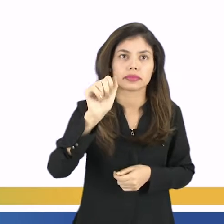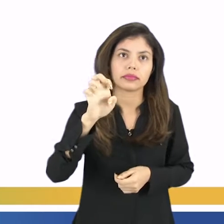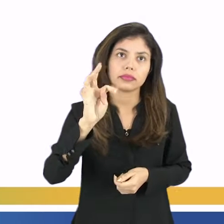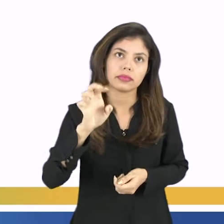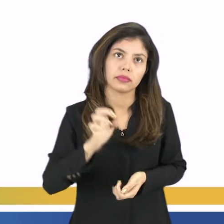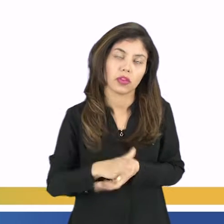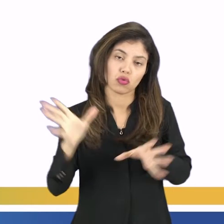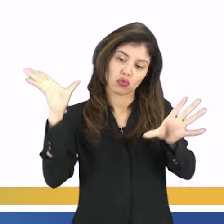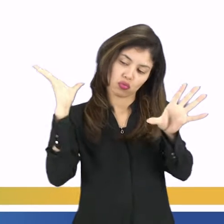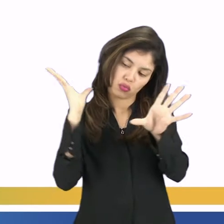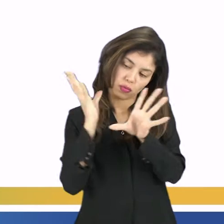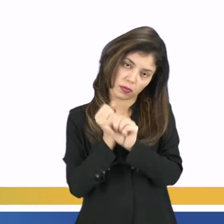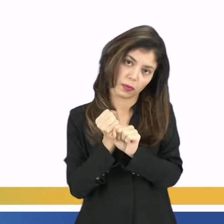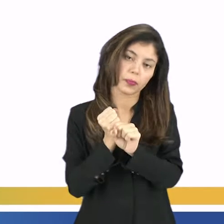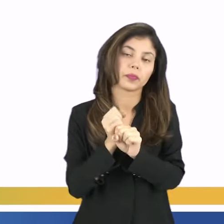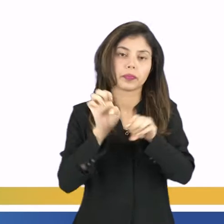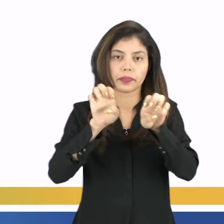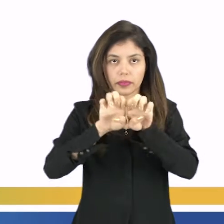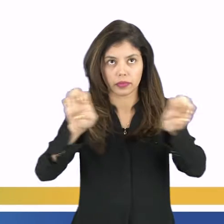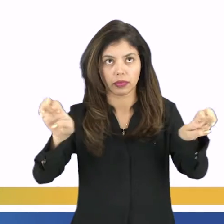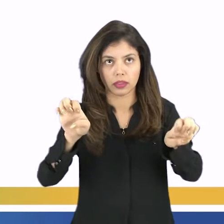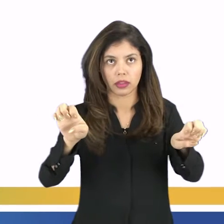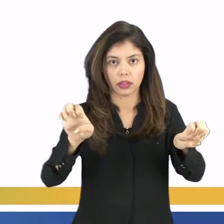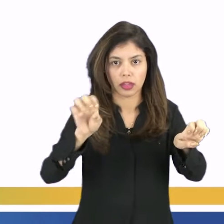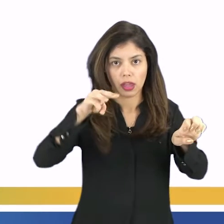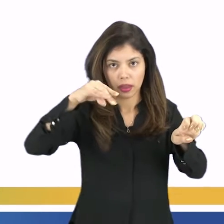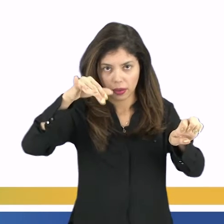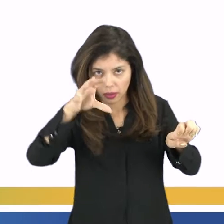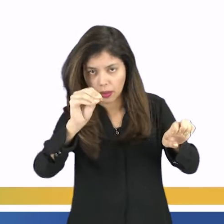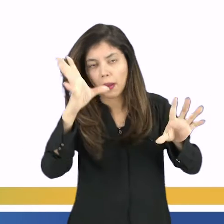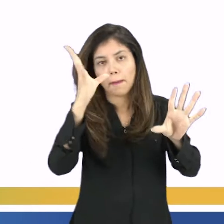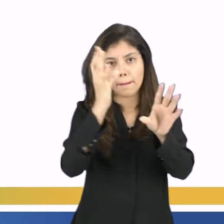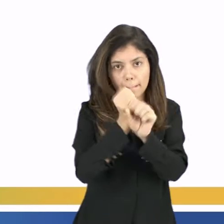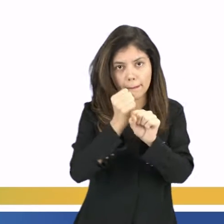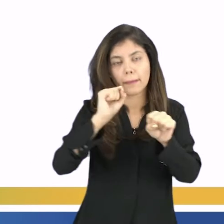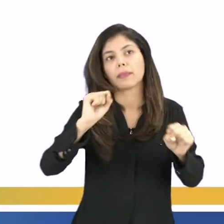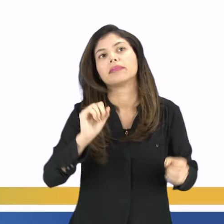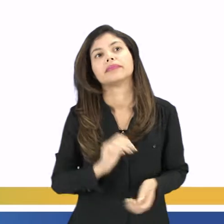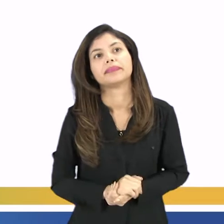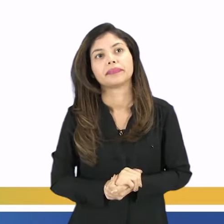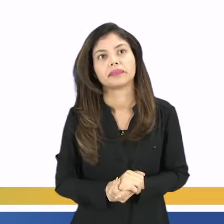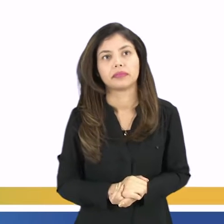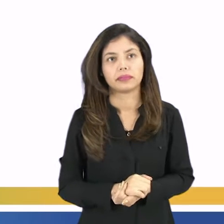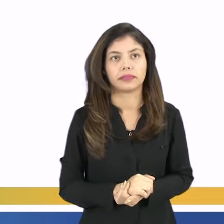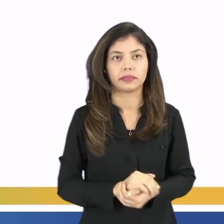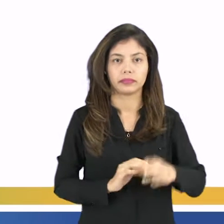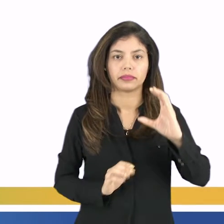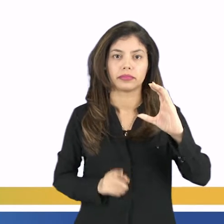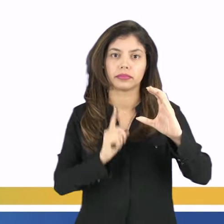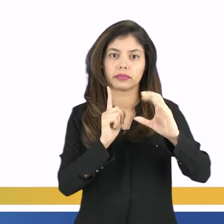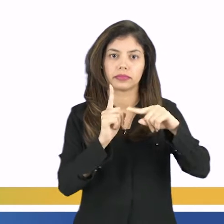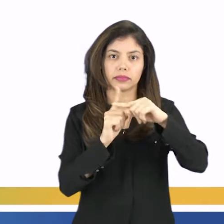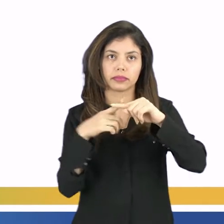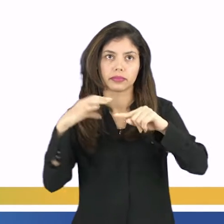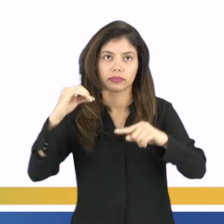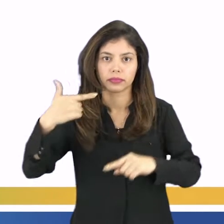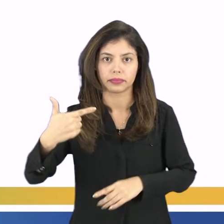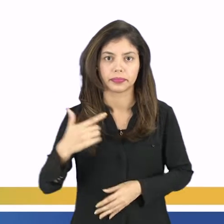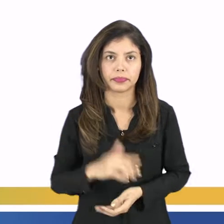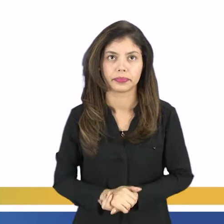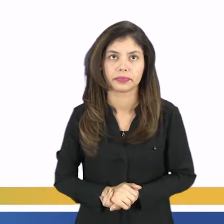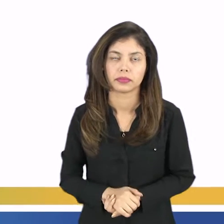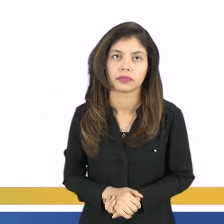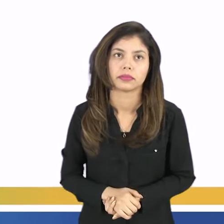acontecer, nós somamos a equação. Então, meio mol de gás oxigênio mais meio mol vai dar para a gente 1 mol de gás